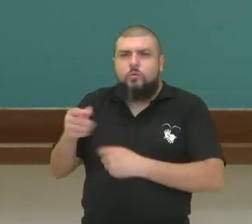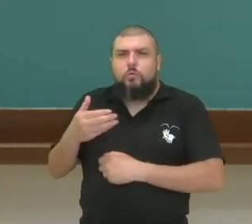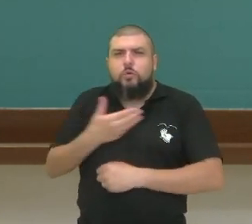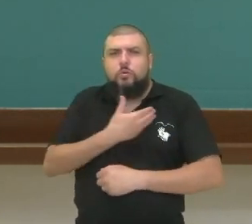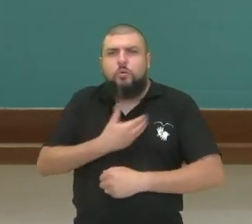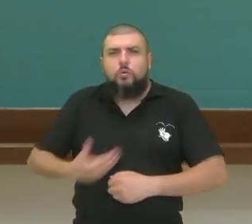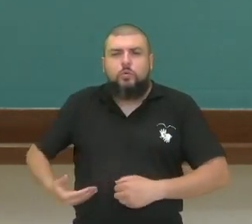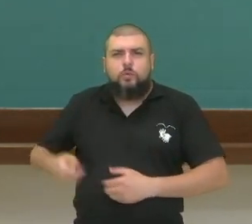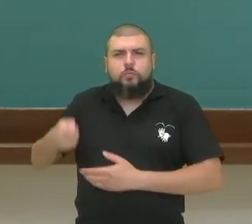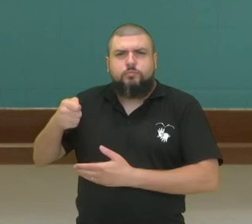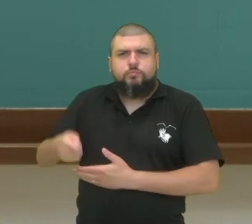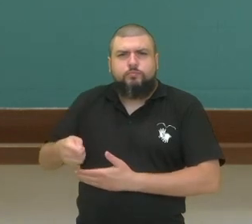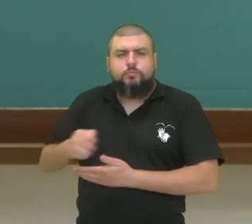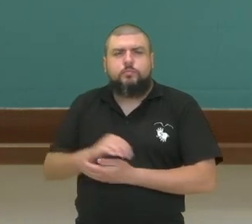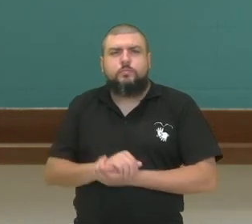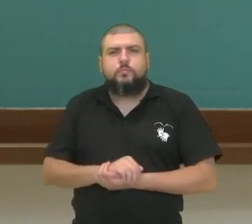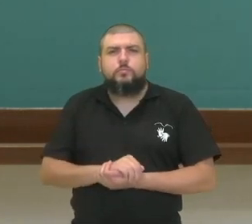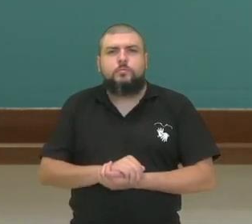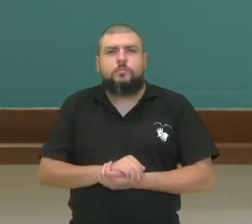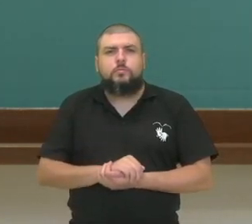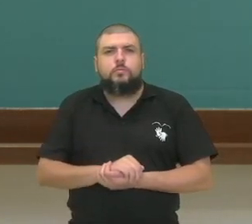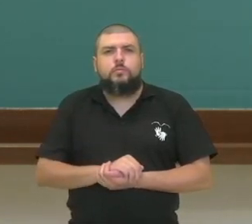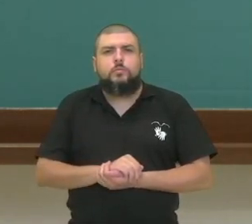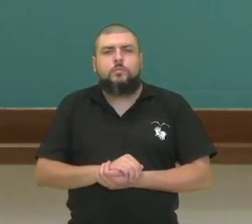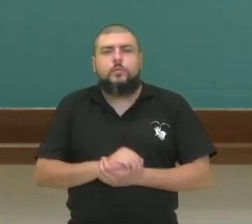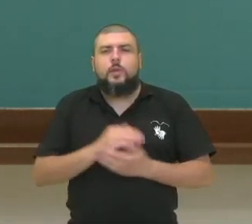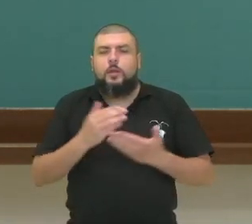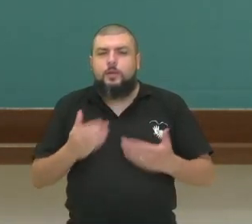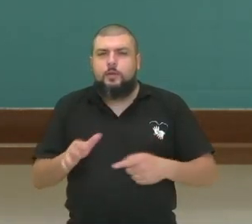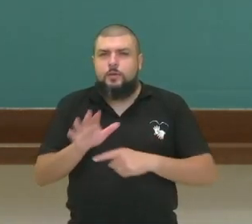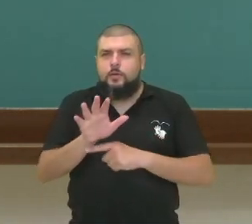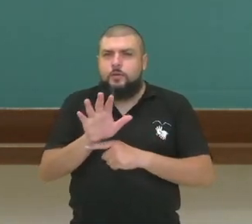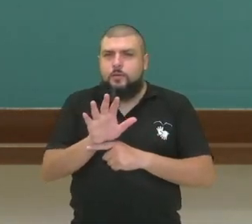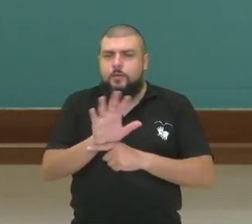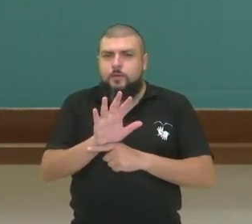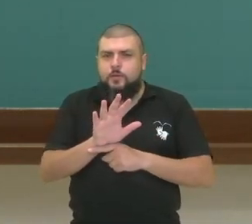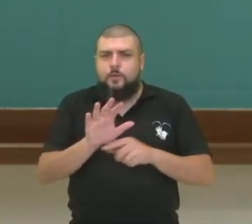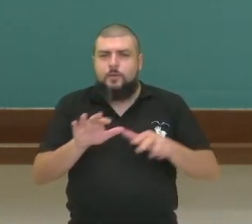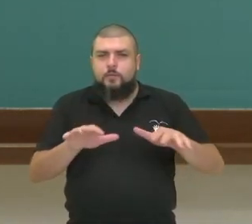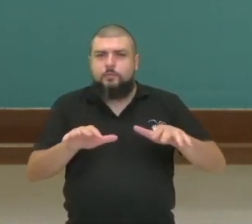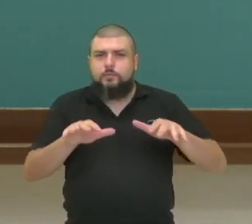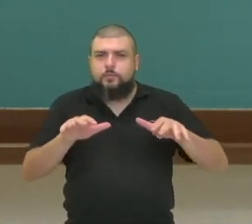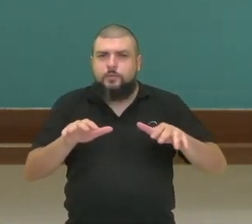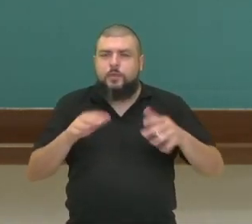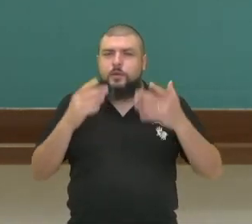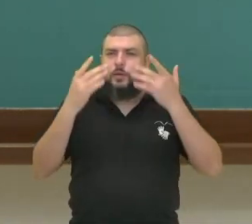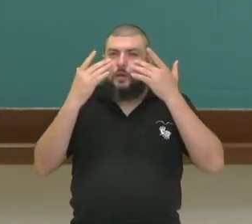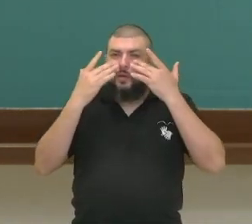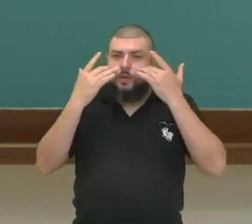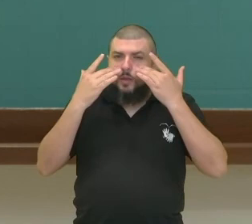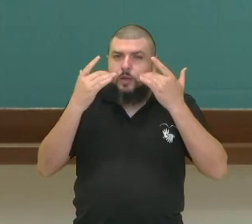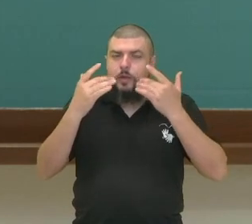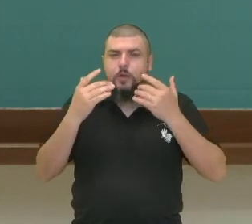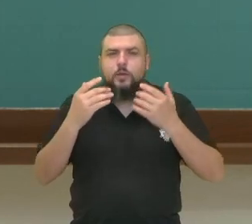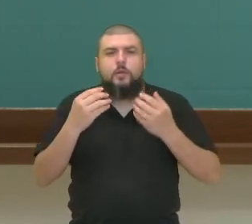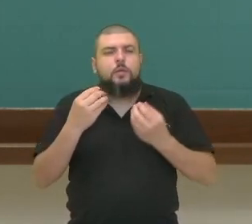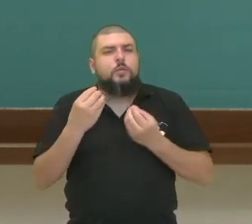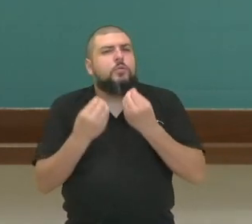1960 e 1970, que, como a gente viu, o cinema e o teatro abordaram vastamente esse papel